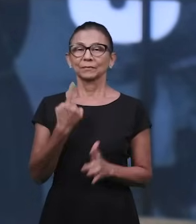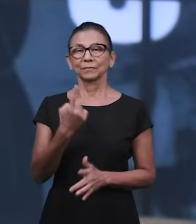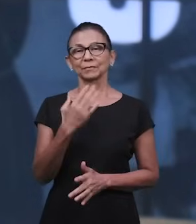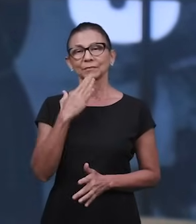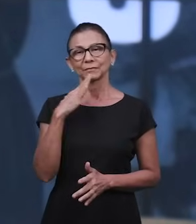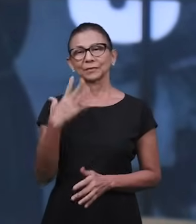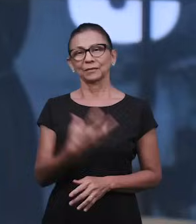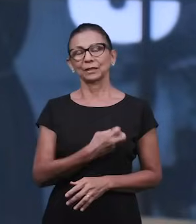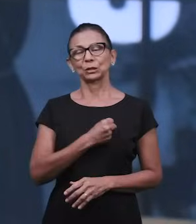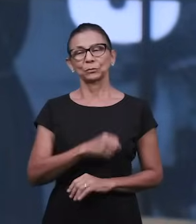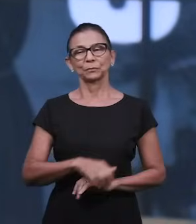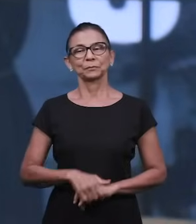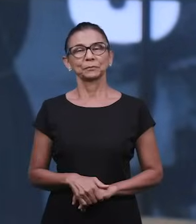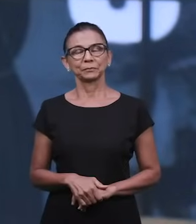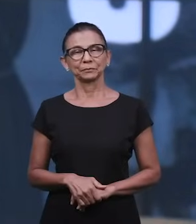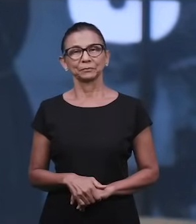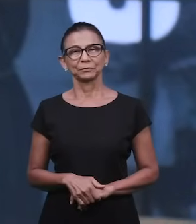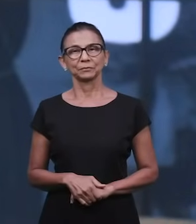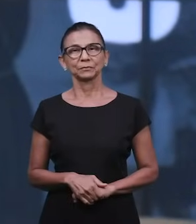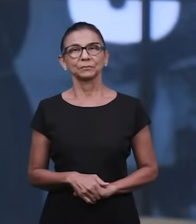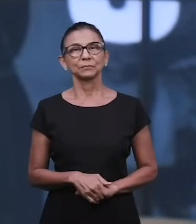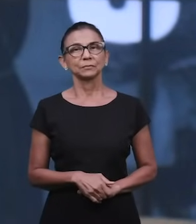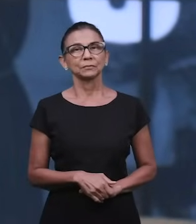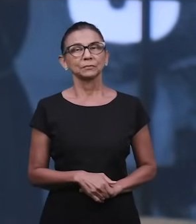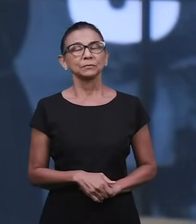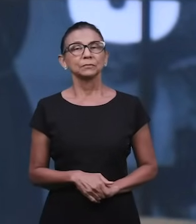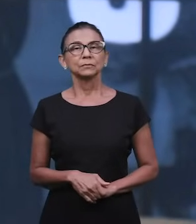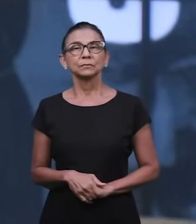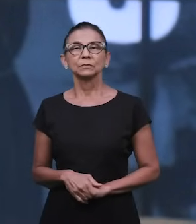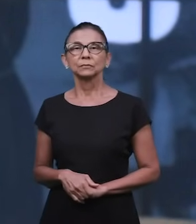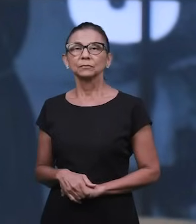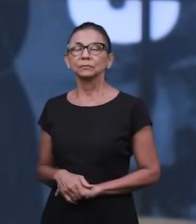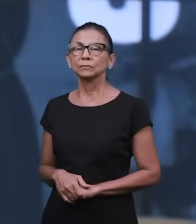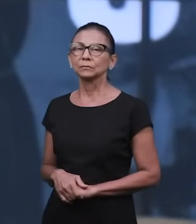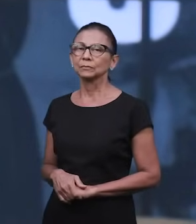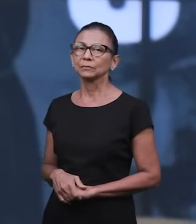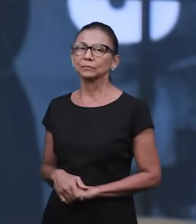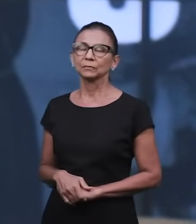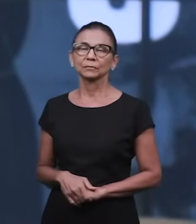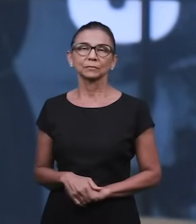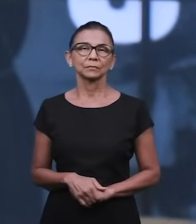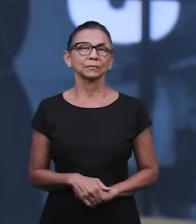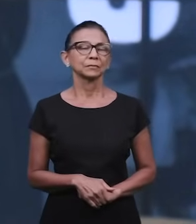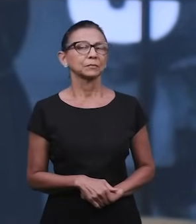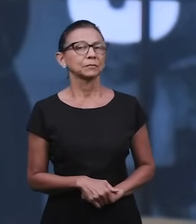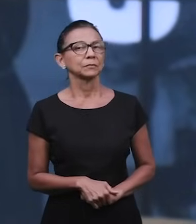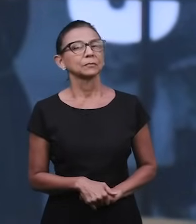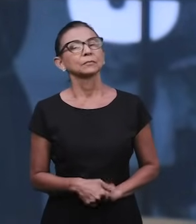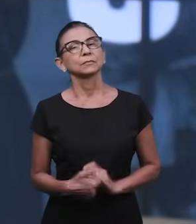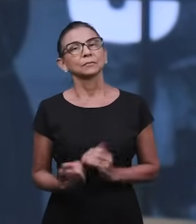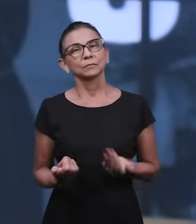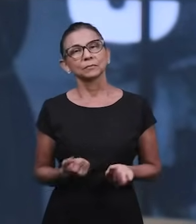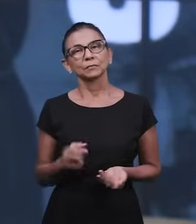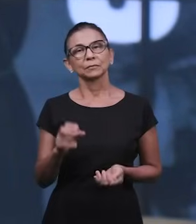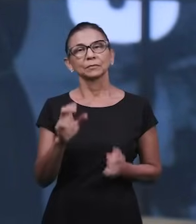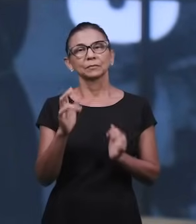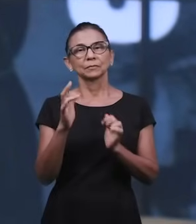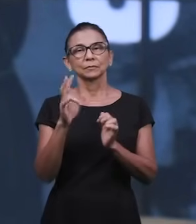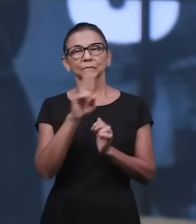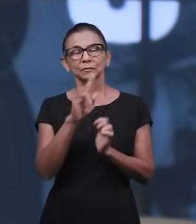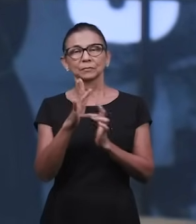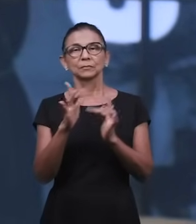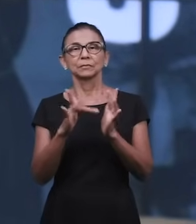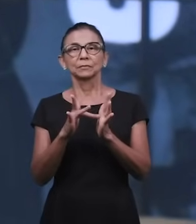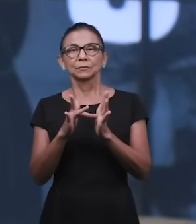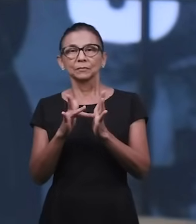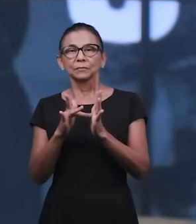Salvador. Lembre-se, Ele é o único mediador entre Deus e os homens. E você pode fazer